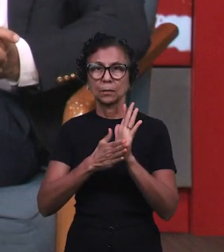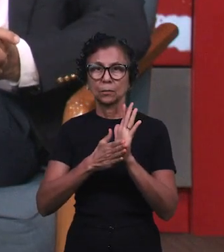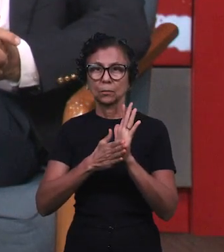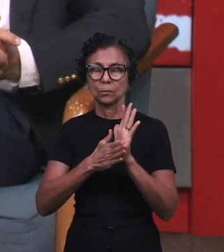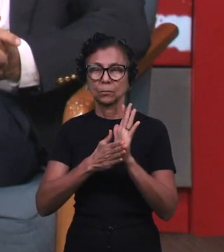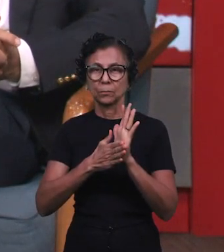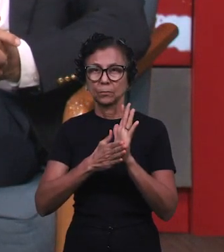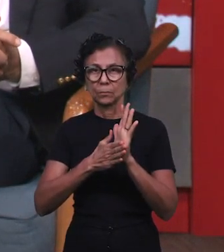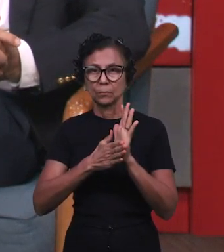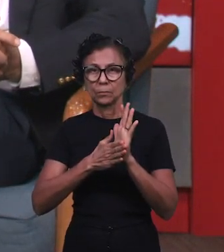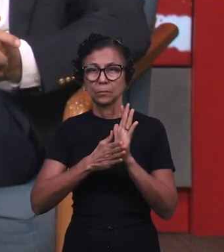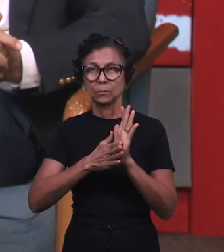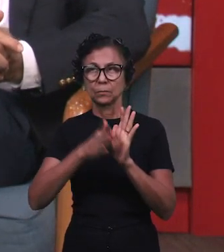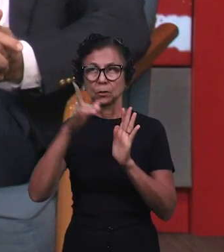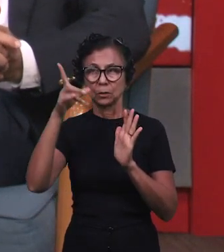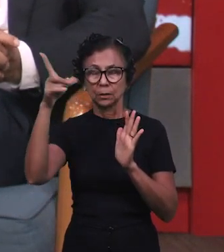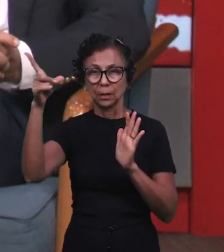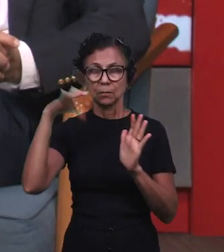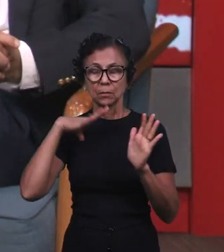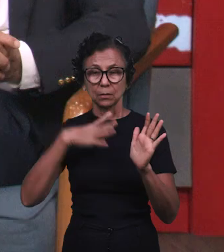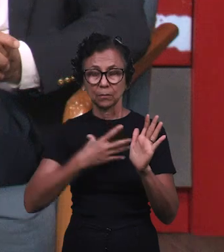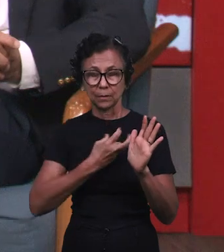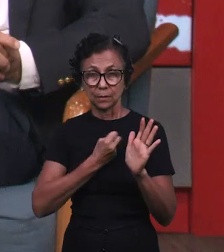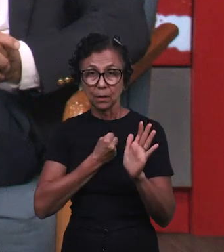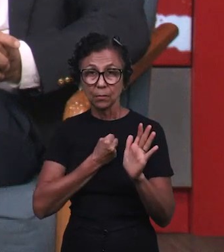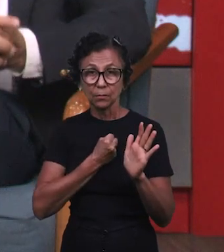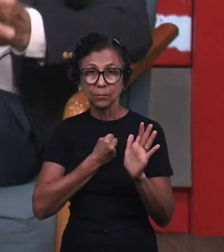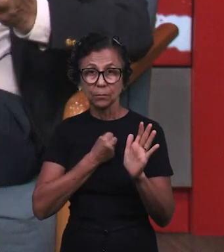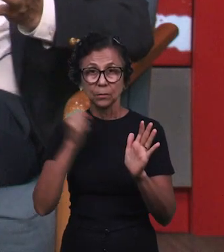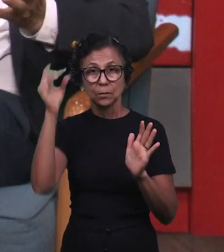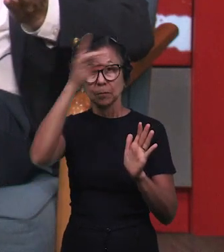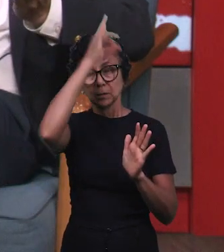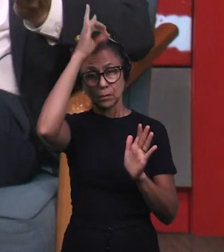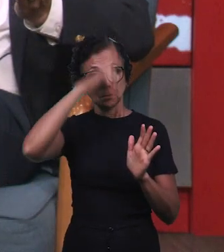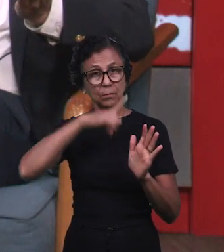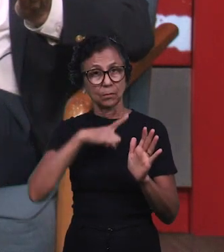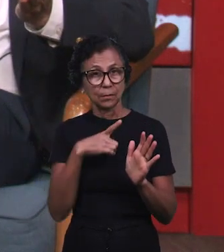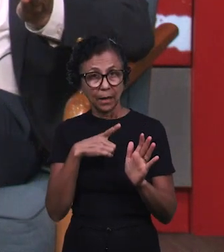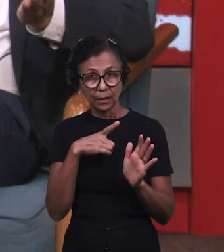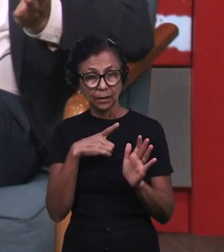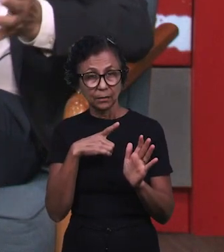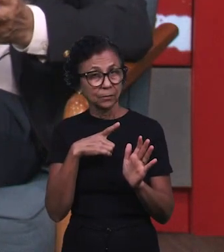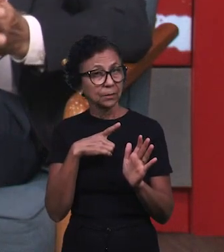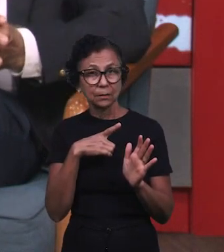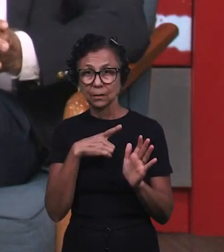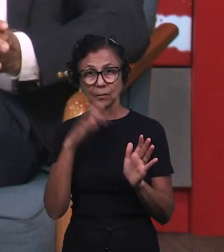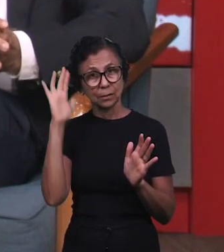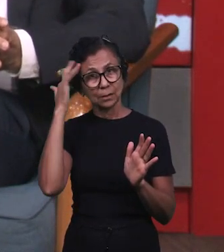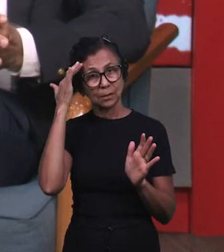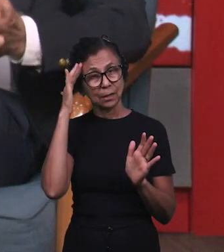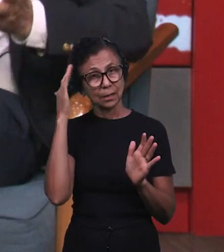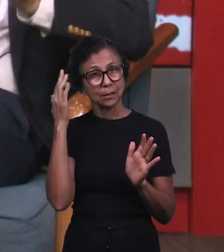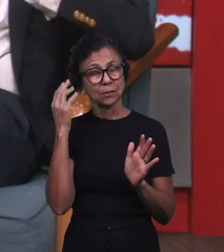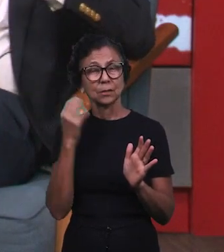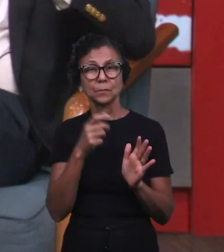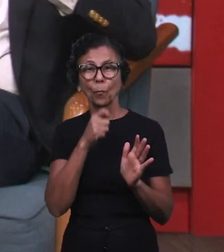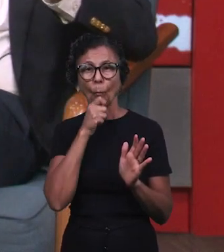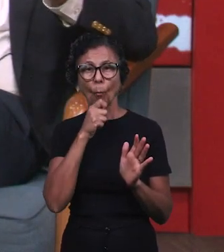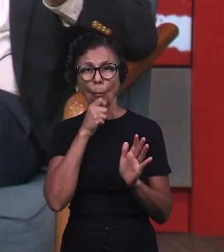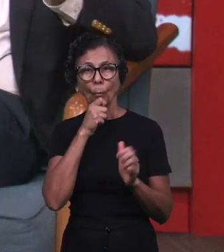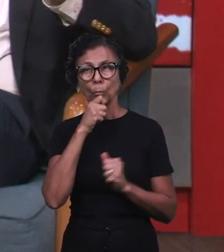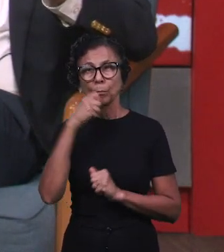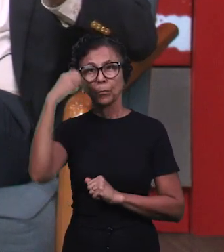que o Espírito Santo tem para a igreja, se não houver revelação. Então, o que